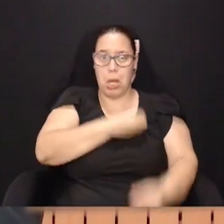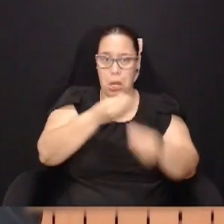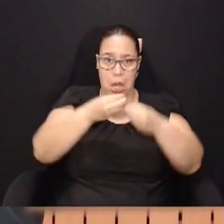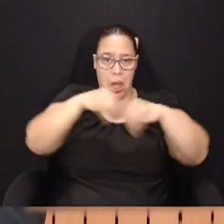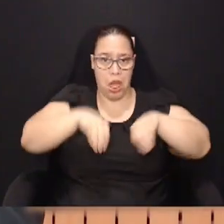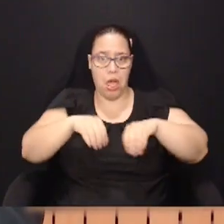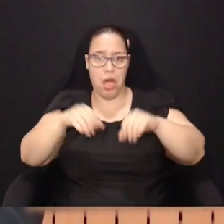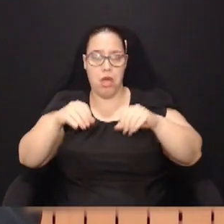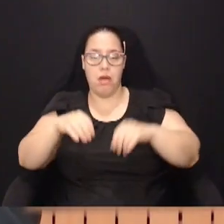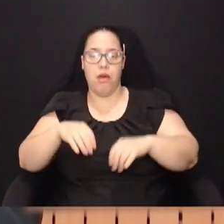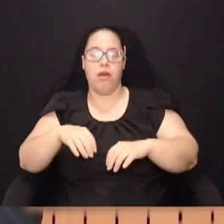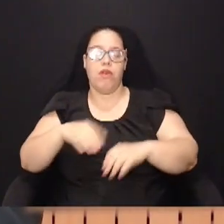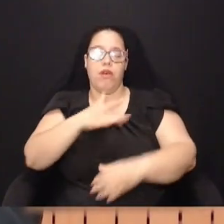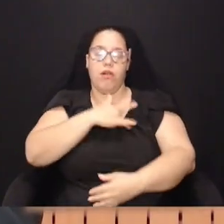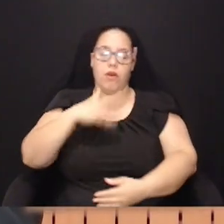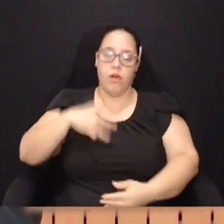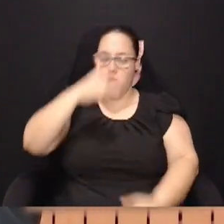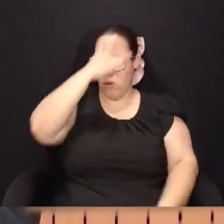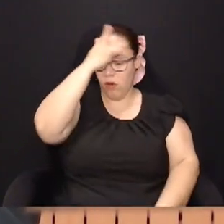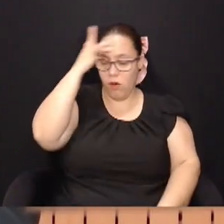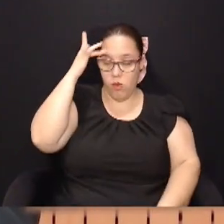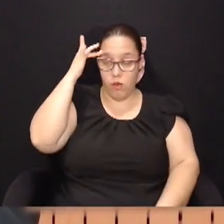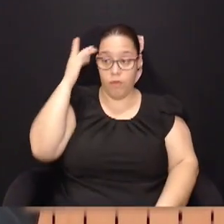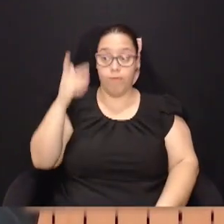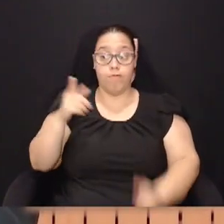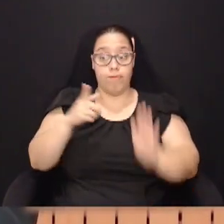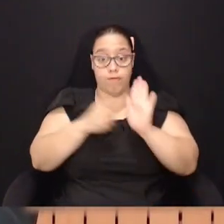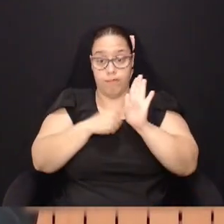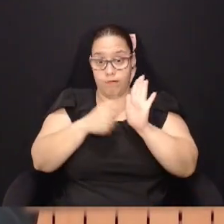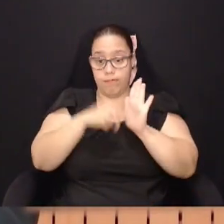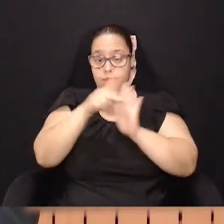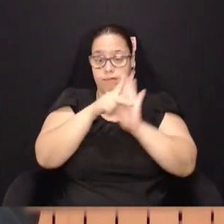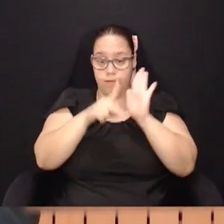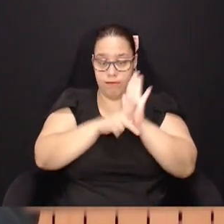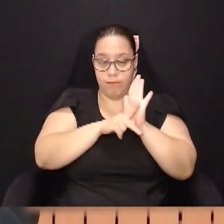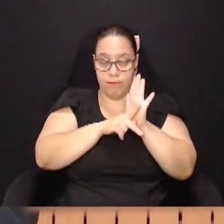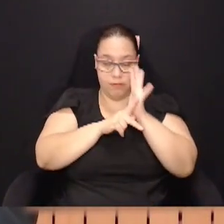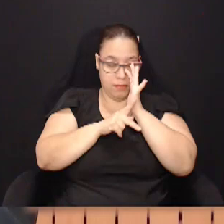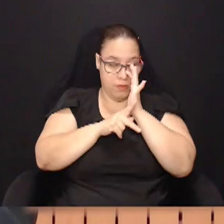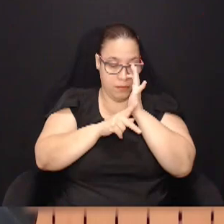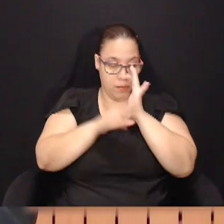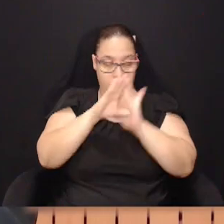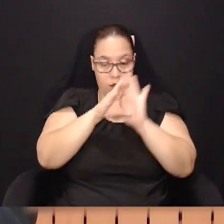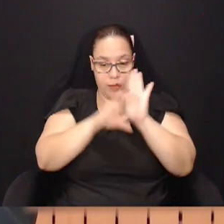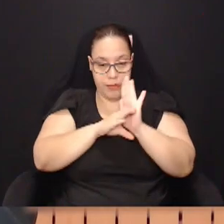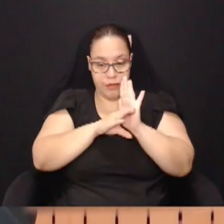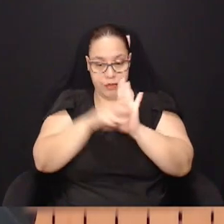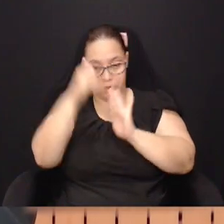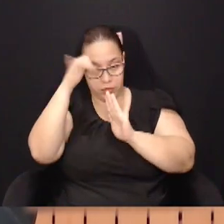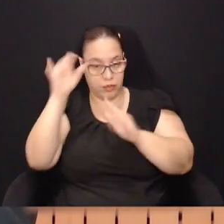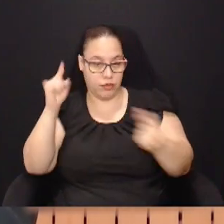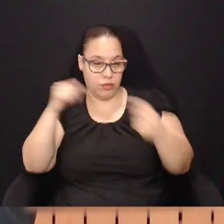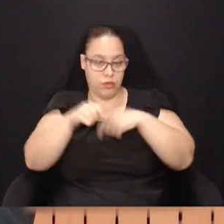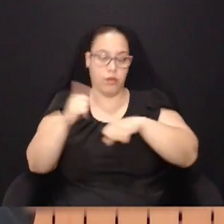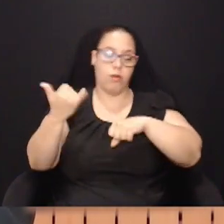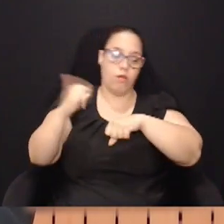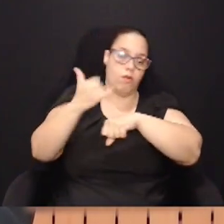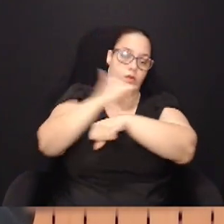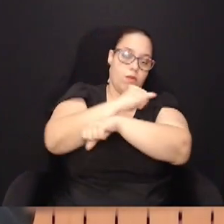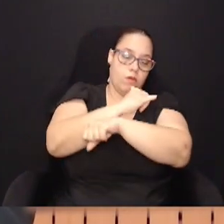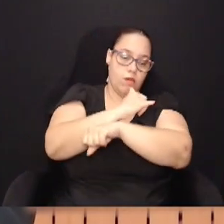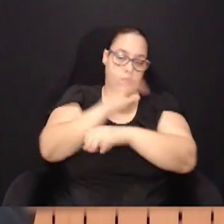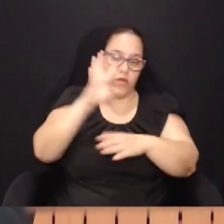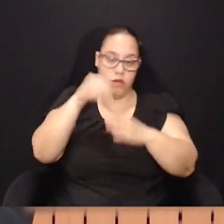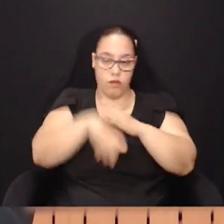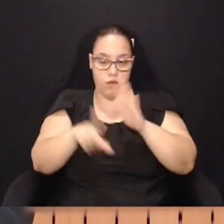pessoas. Então, fica instituído o projeto, fica instituído o Programa Municipal de Prevenção e Combate à Obesidade nos termos da lei. O programa